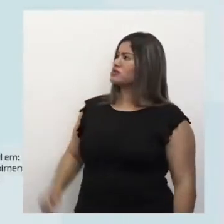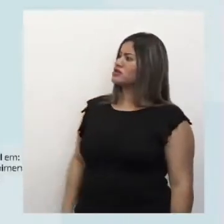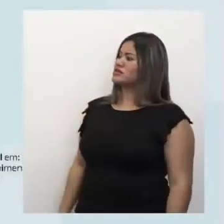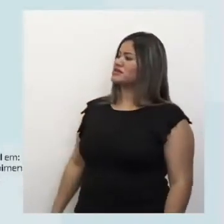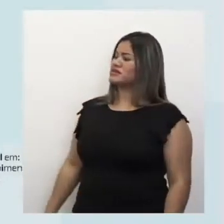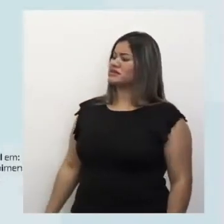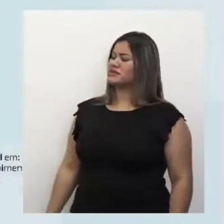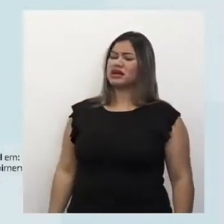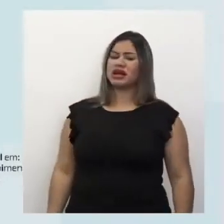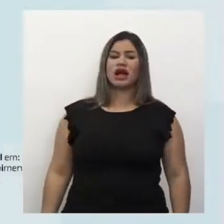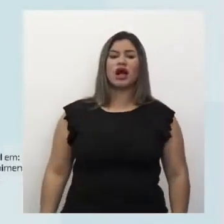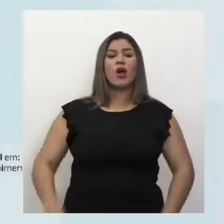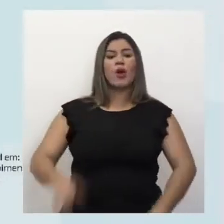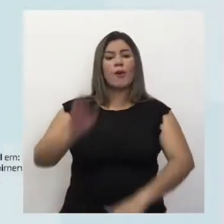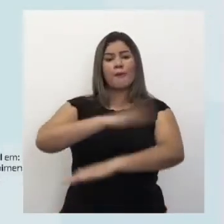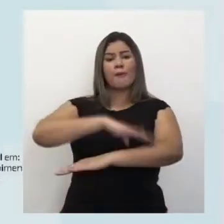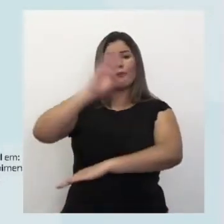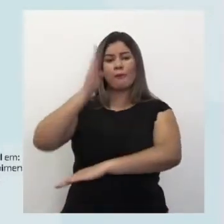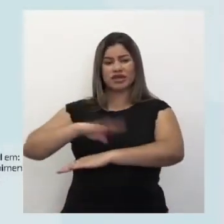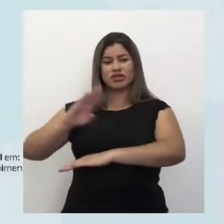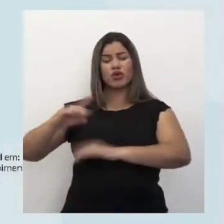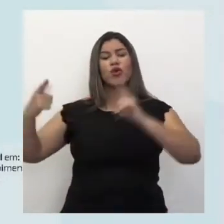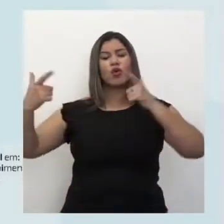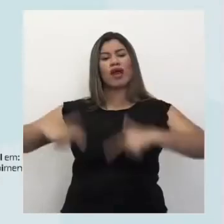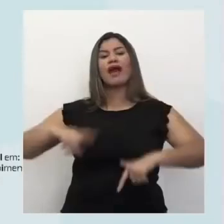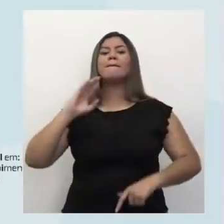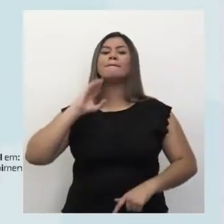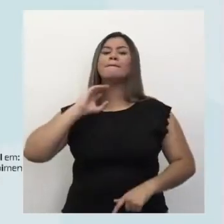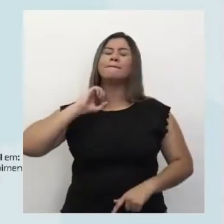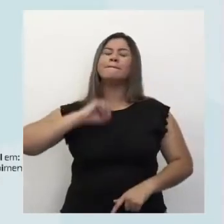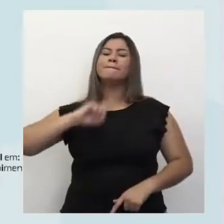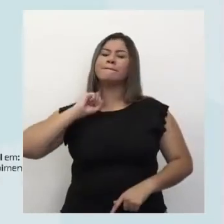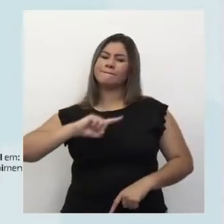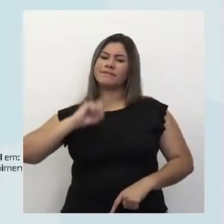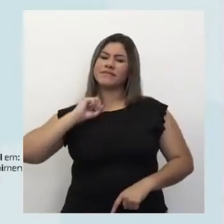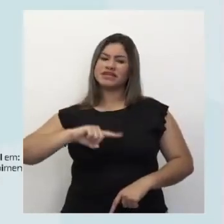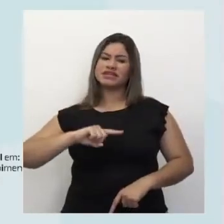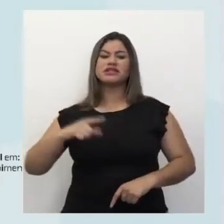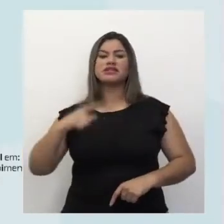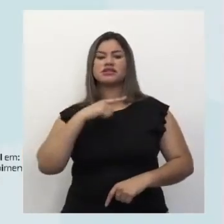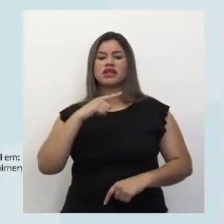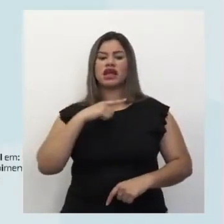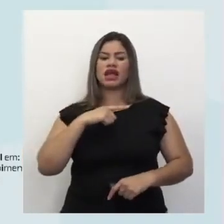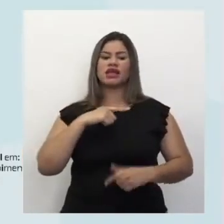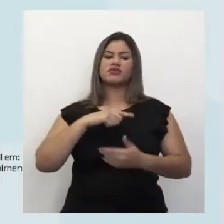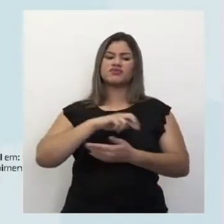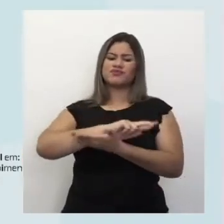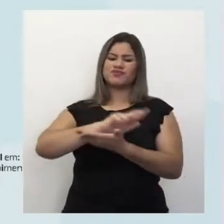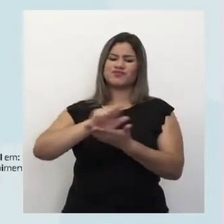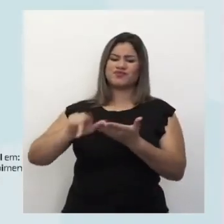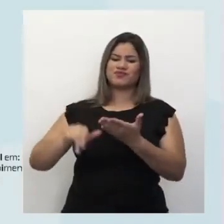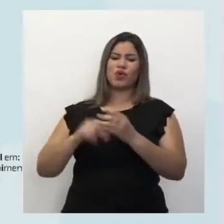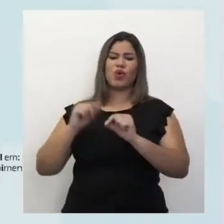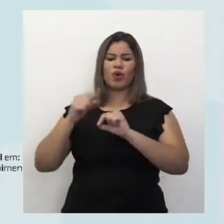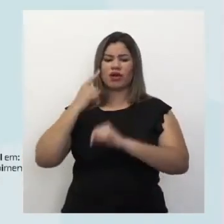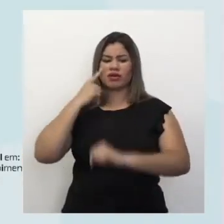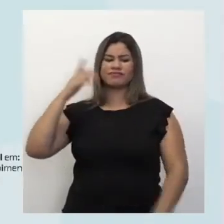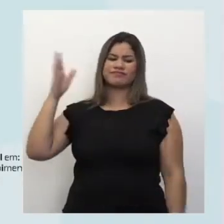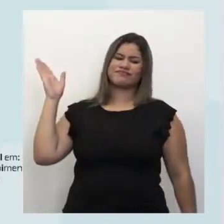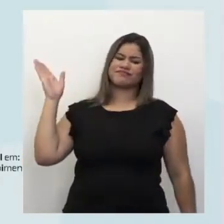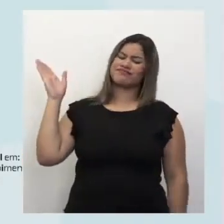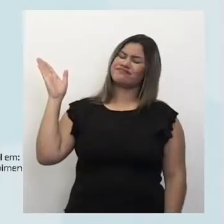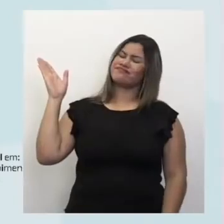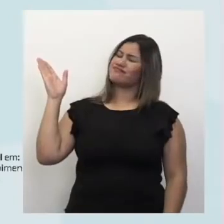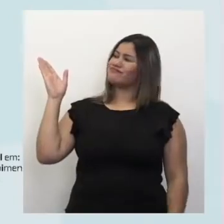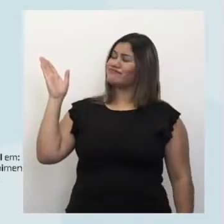manancial lá em Brumadinho, em Minas Gerais, né, por conta de rejeitos de uma mineradora. Então imagina você que vive aí perto